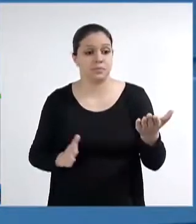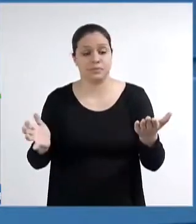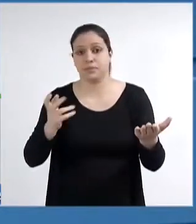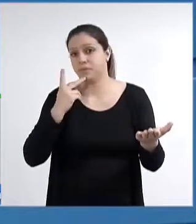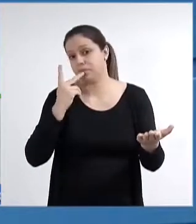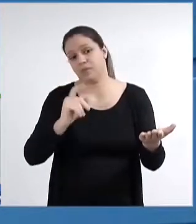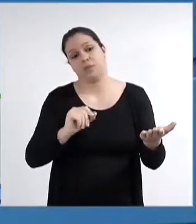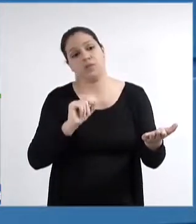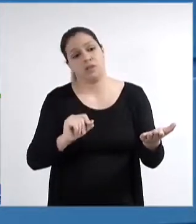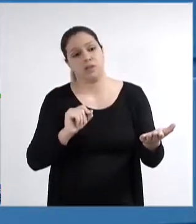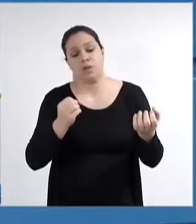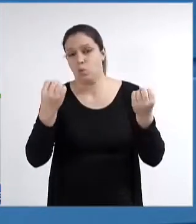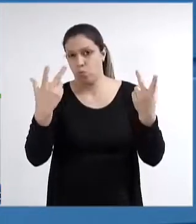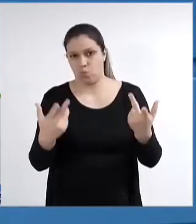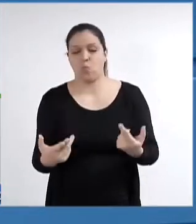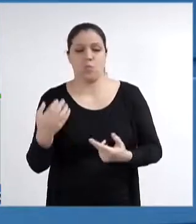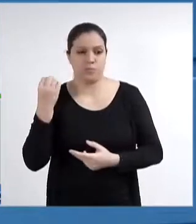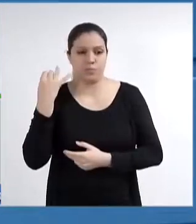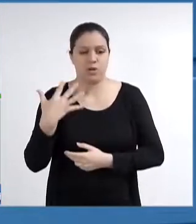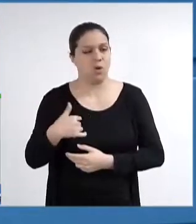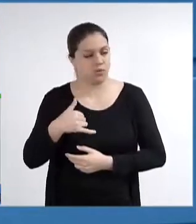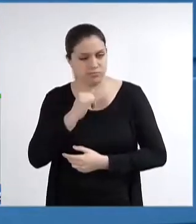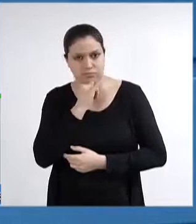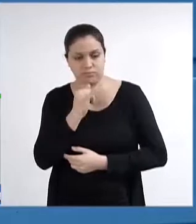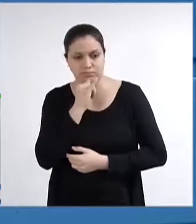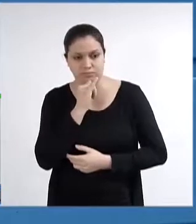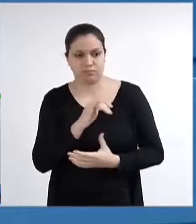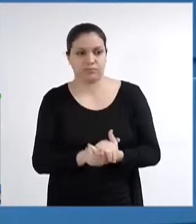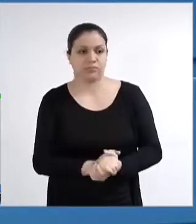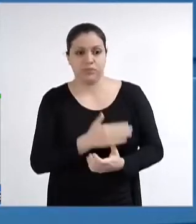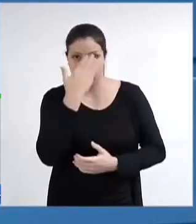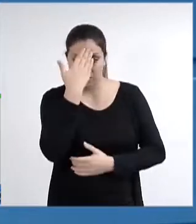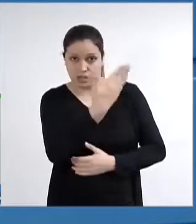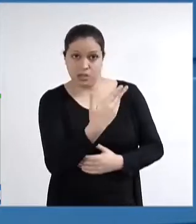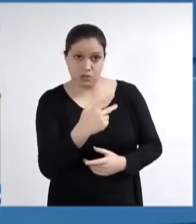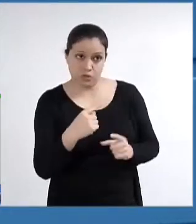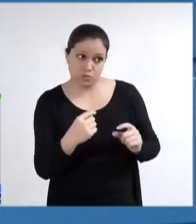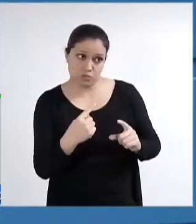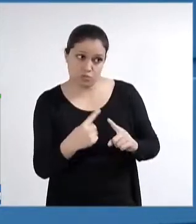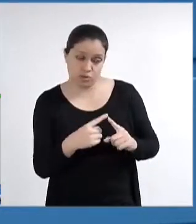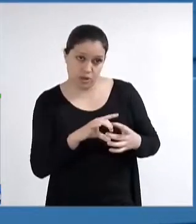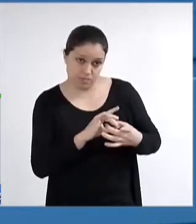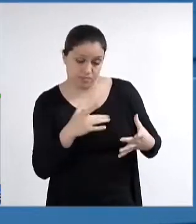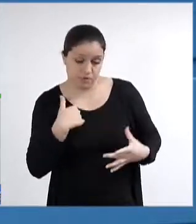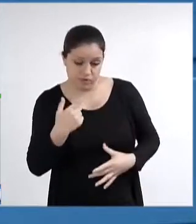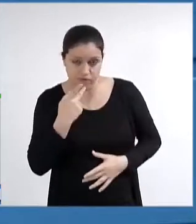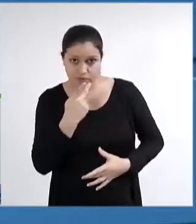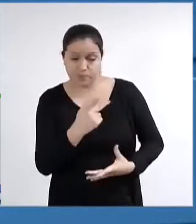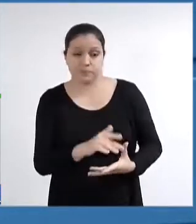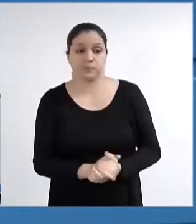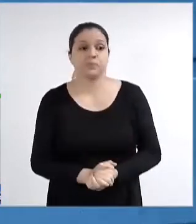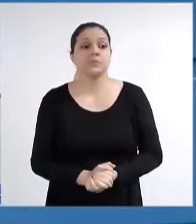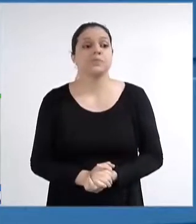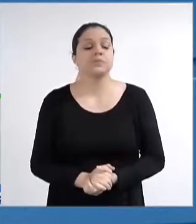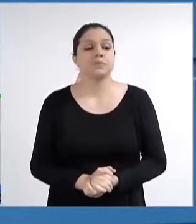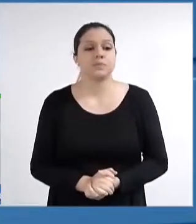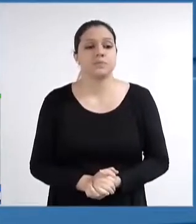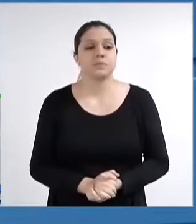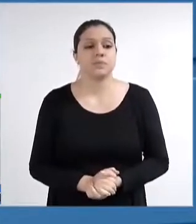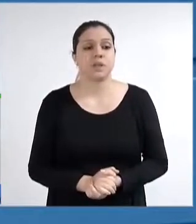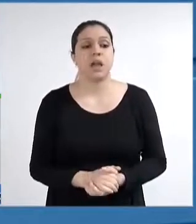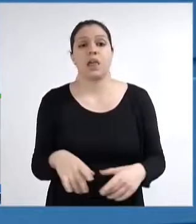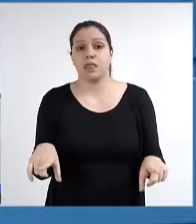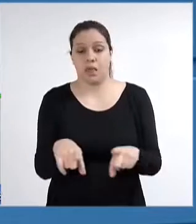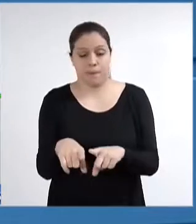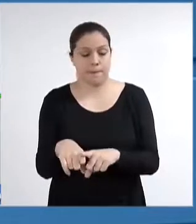vosso pronunciamento, deputado Barbosinha, e agradeço a parte, porque também fiz